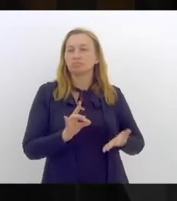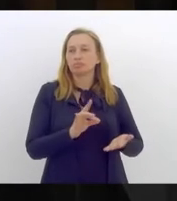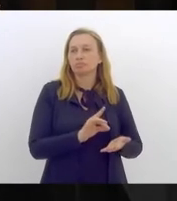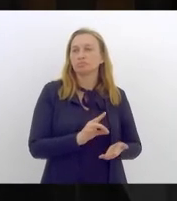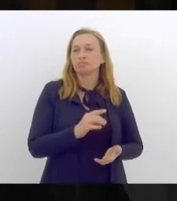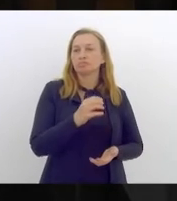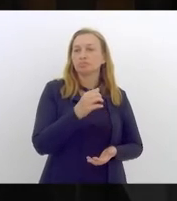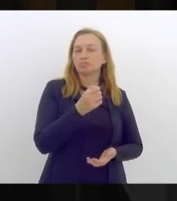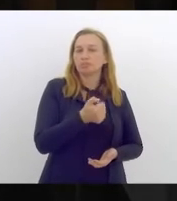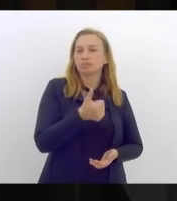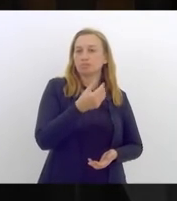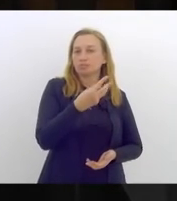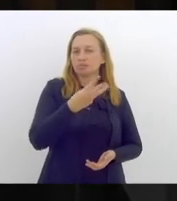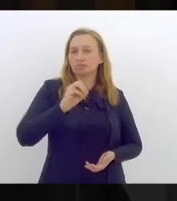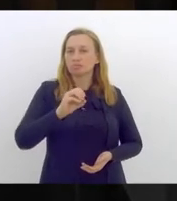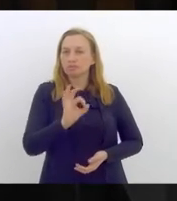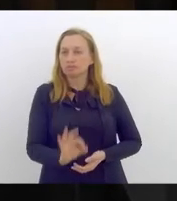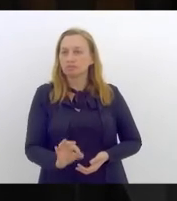quase 30%,